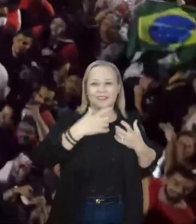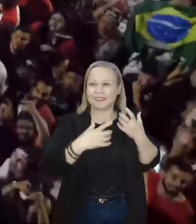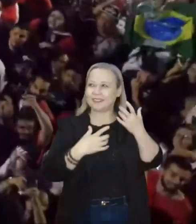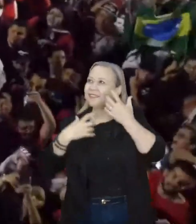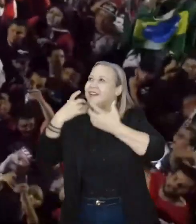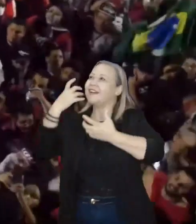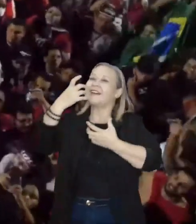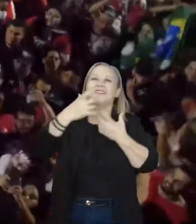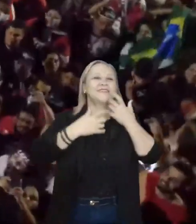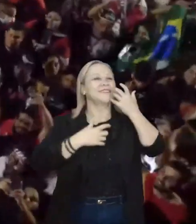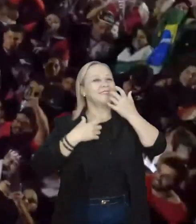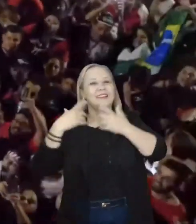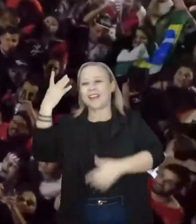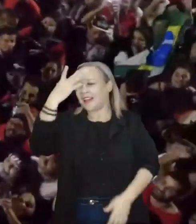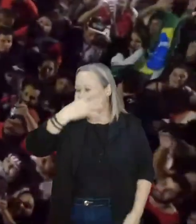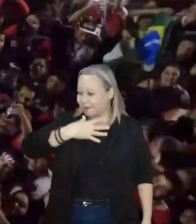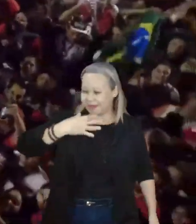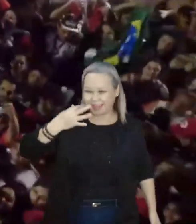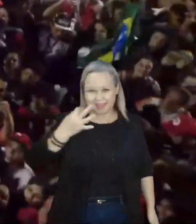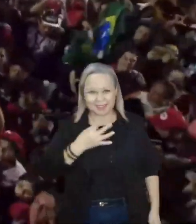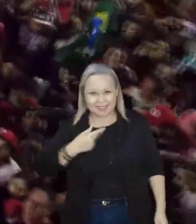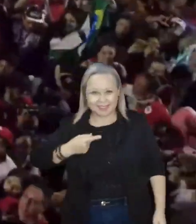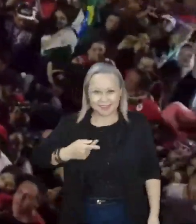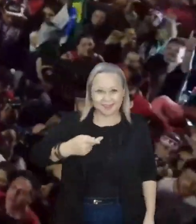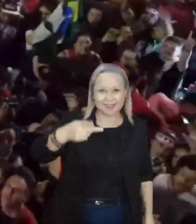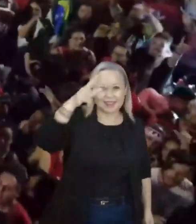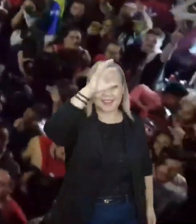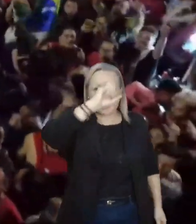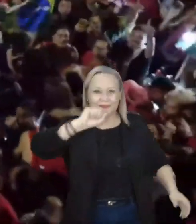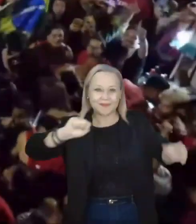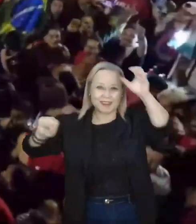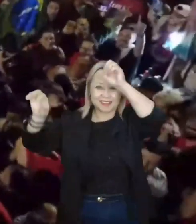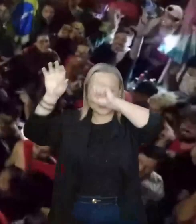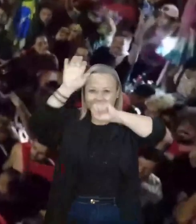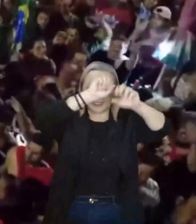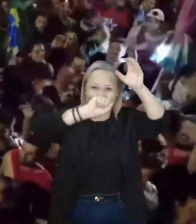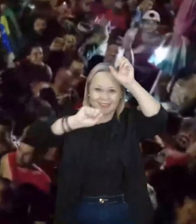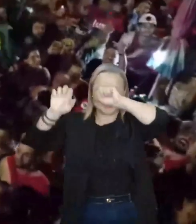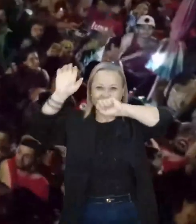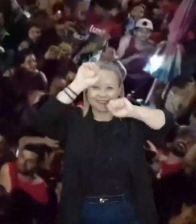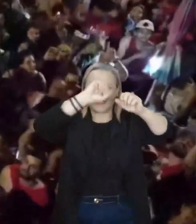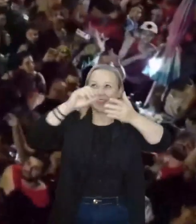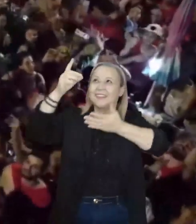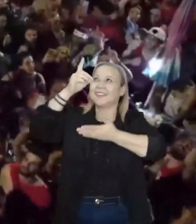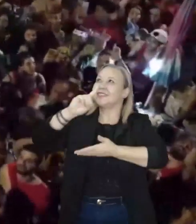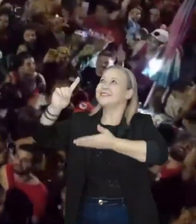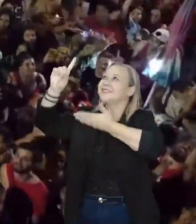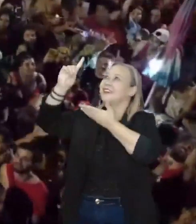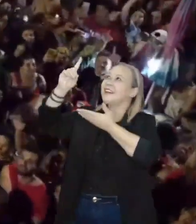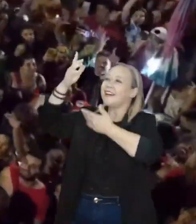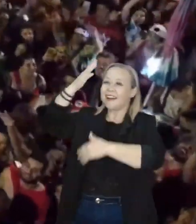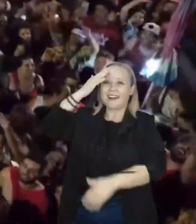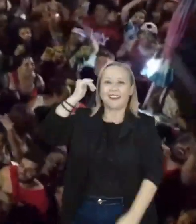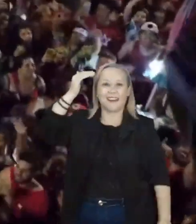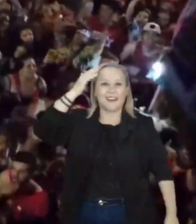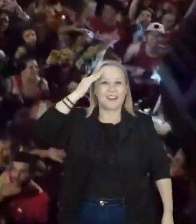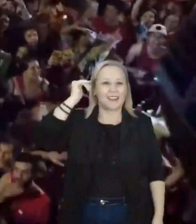Cantar e cantar e cantar a beleza de ser um eterno aprendiz. Ah, meu Deus, eu